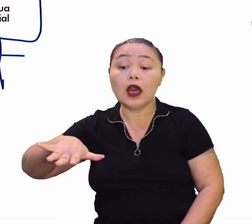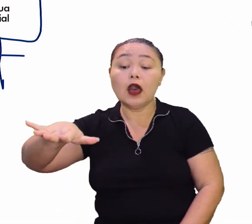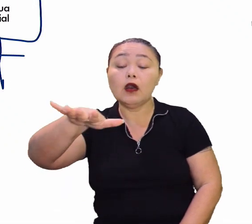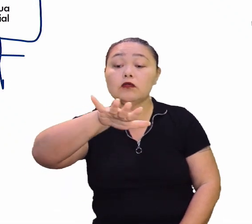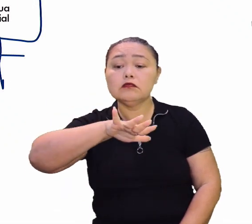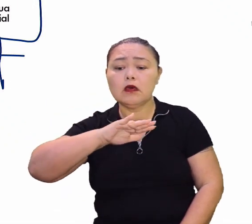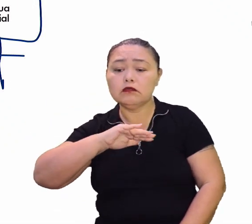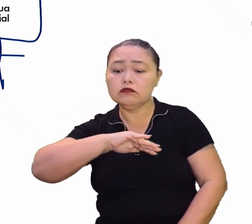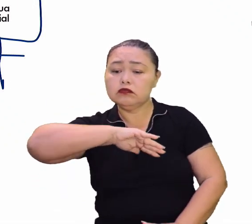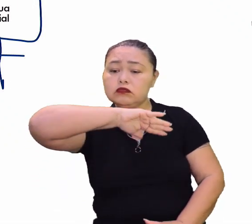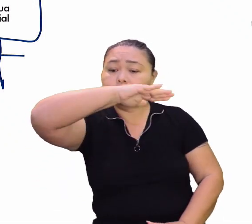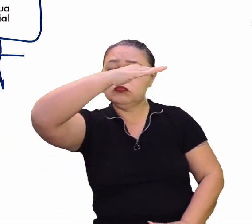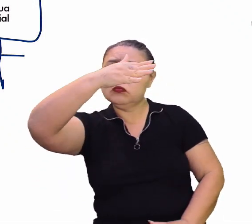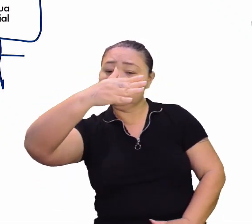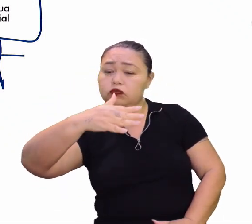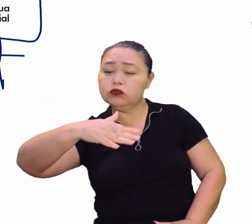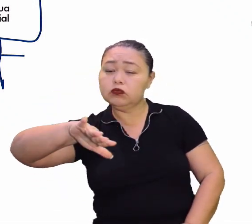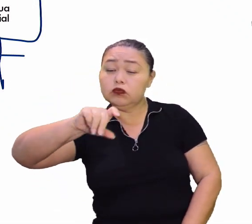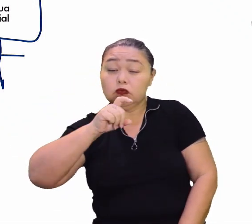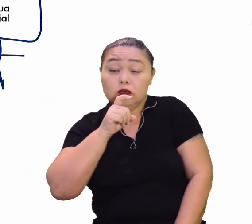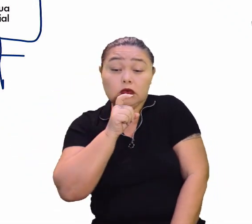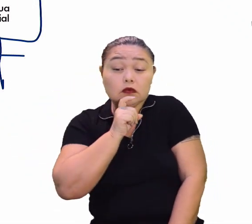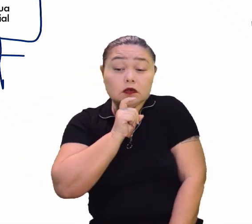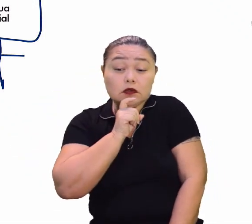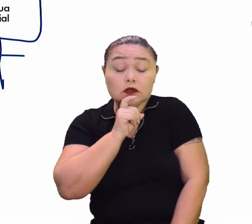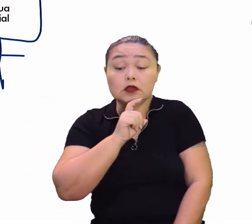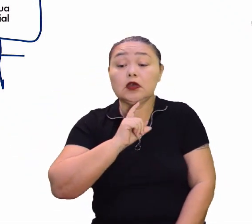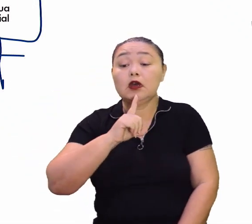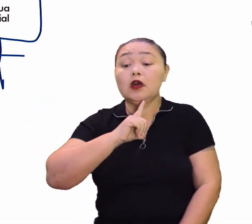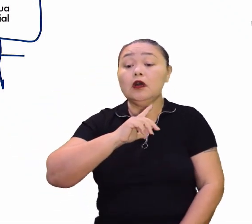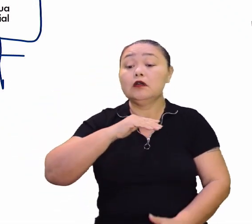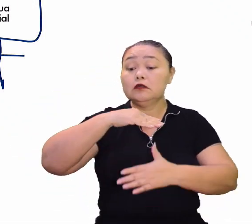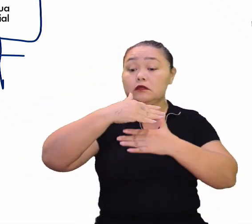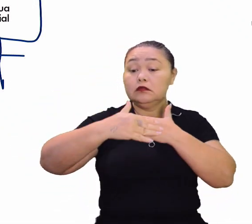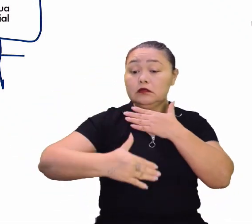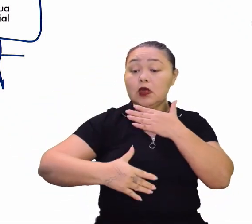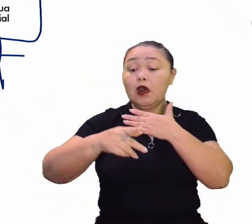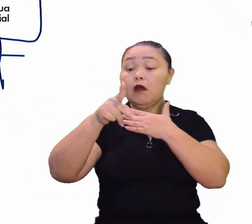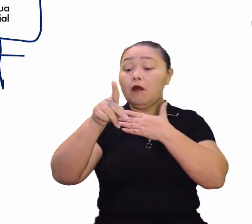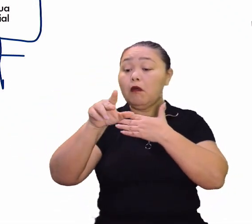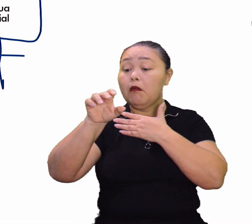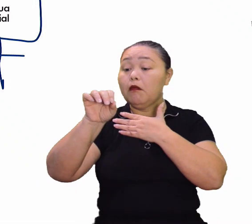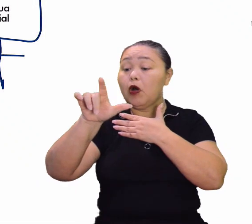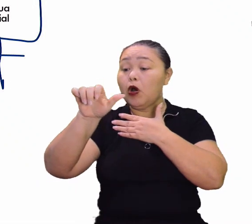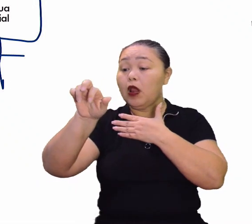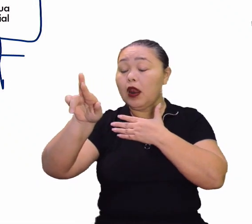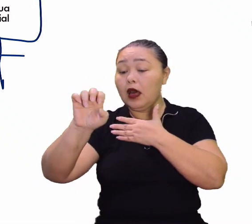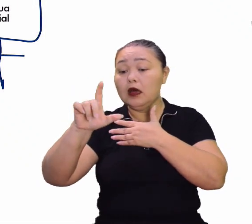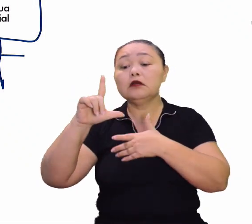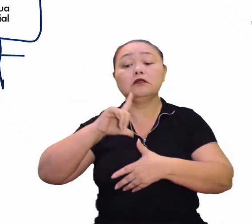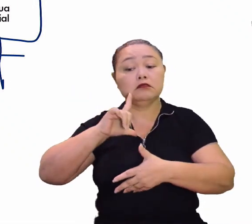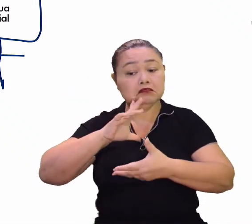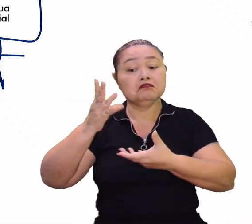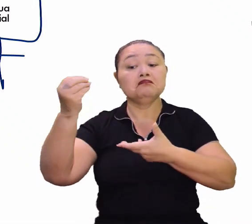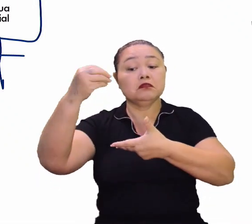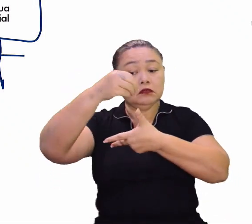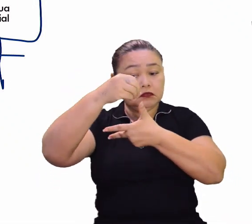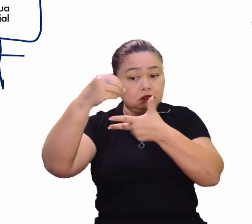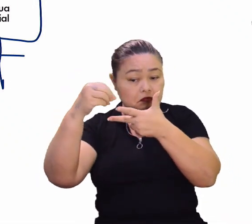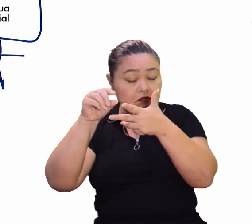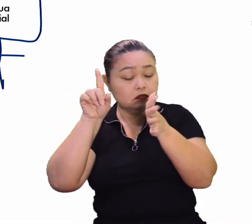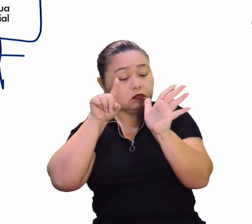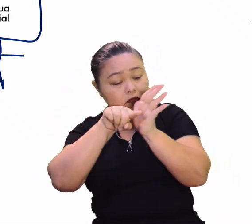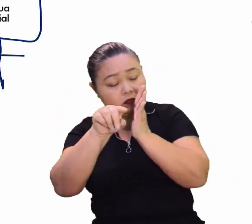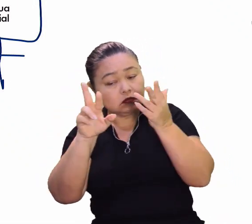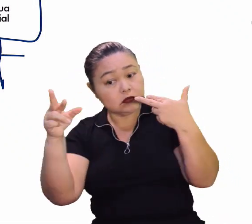aí nas geleiras, está confirmada nas calotas polares, que o Enem pode colocar alguma questão